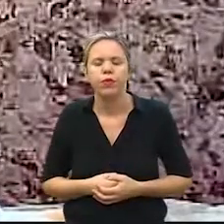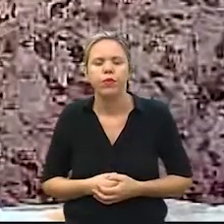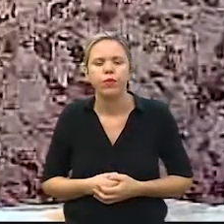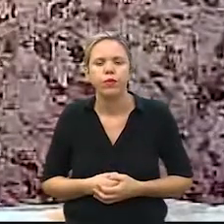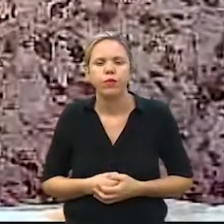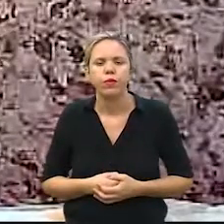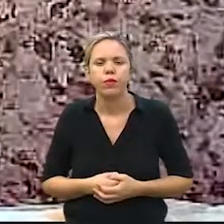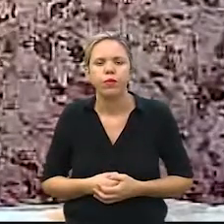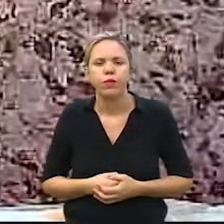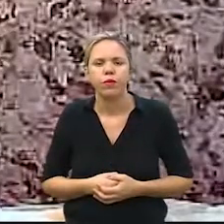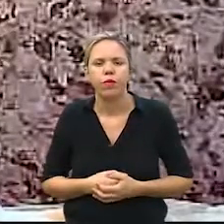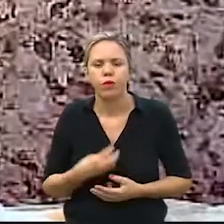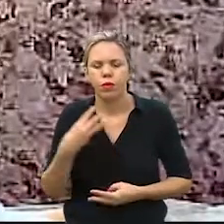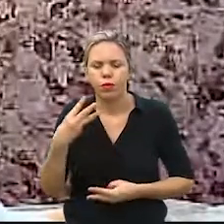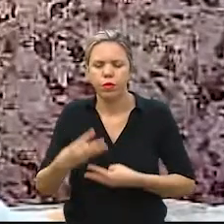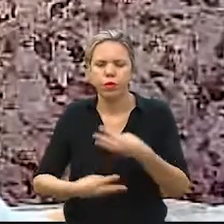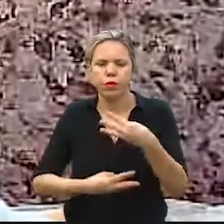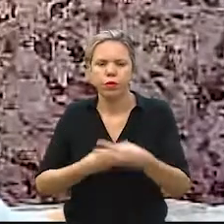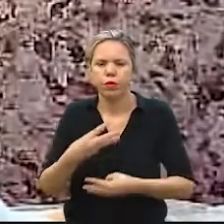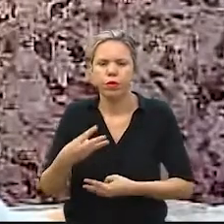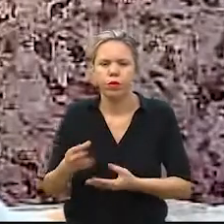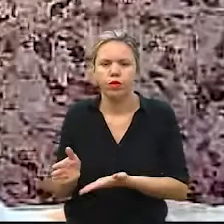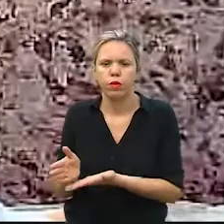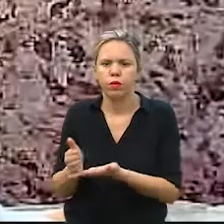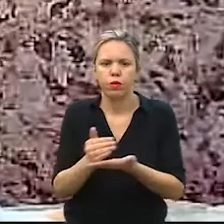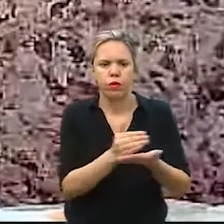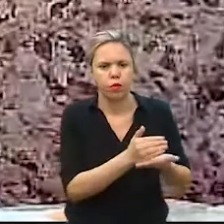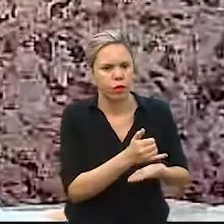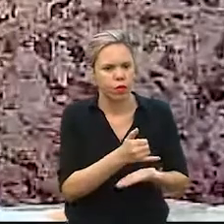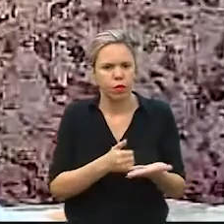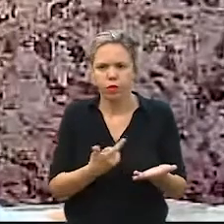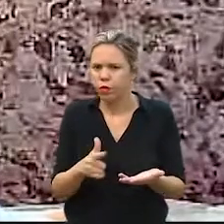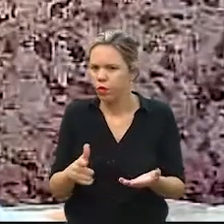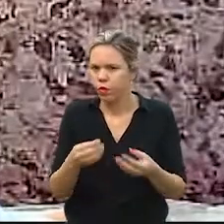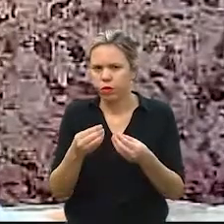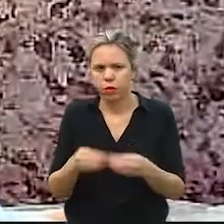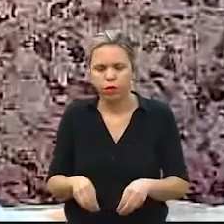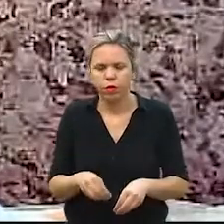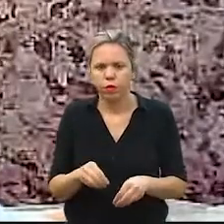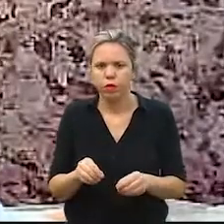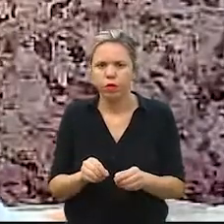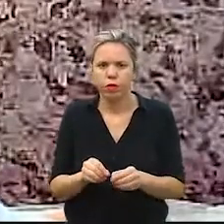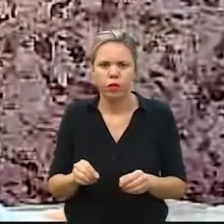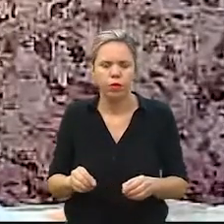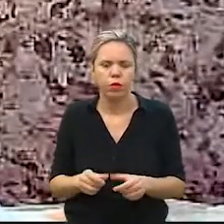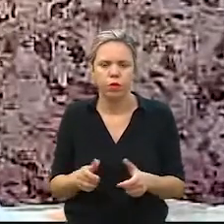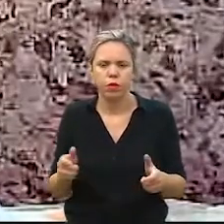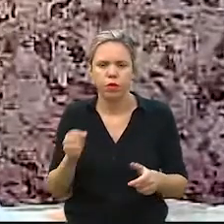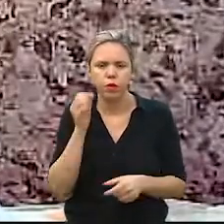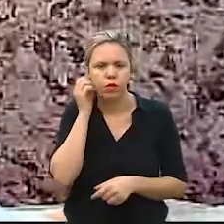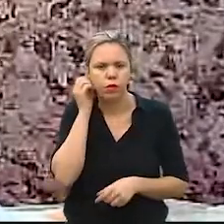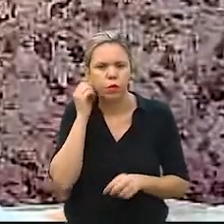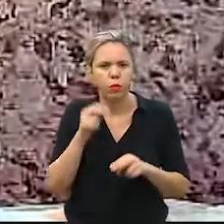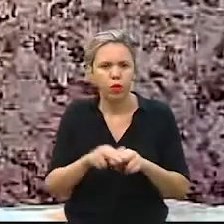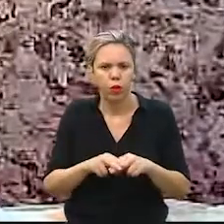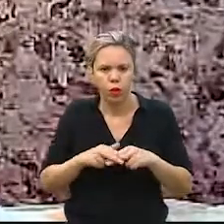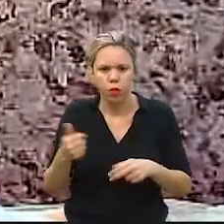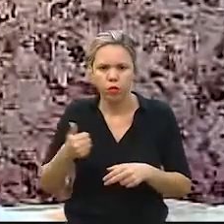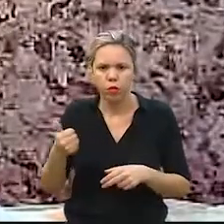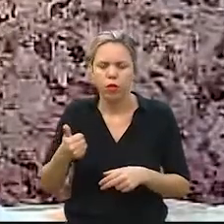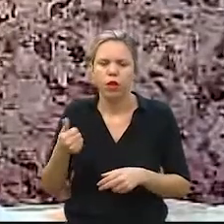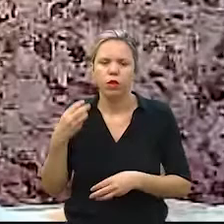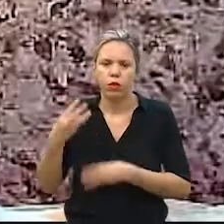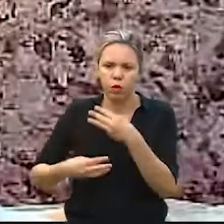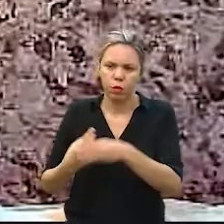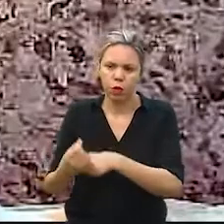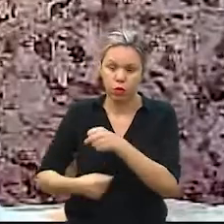própria no trimestre, ela não teve um impacto forte em relação ao primeiro trimestre do